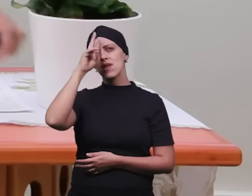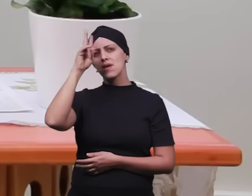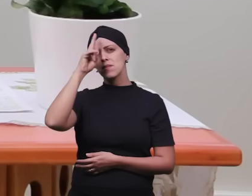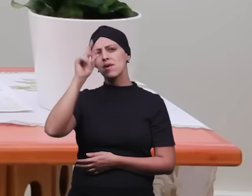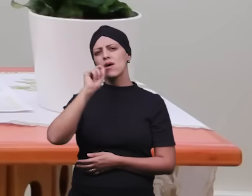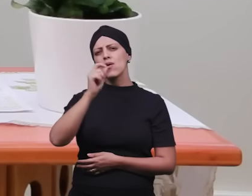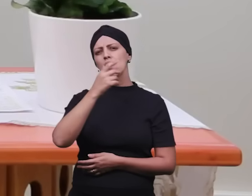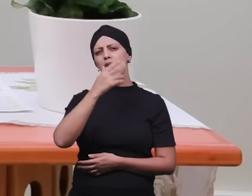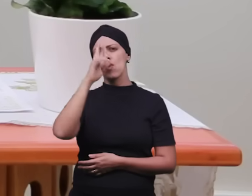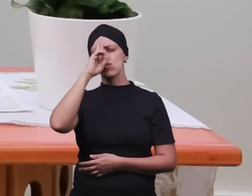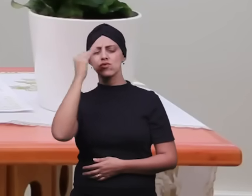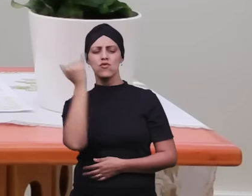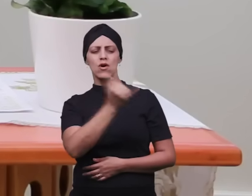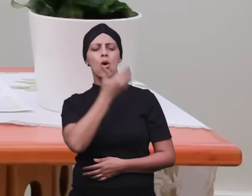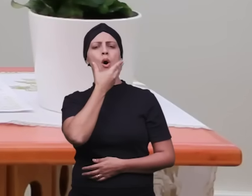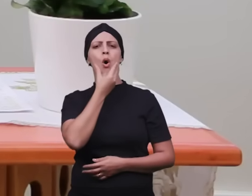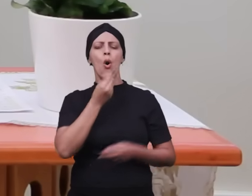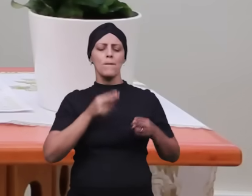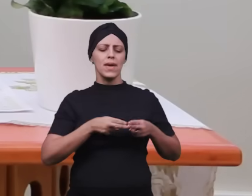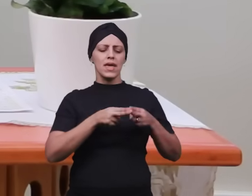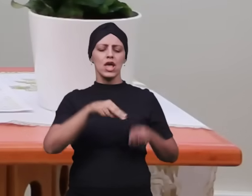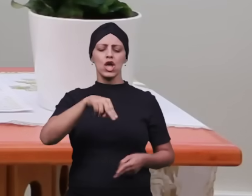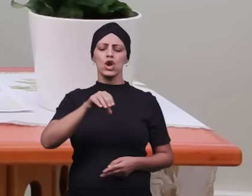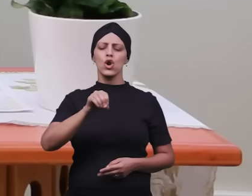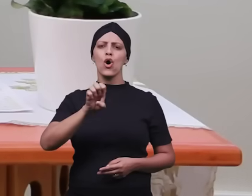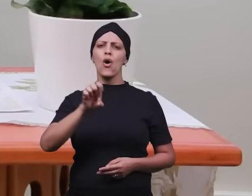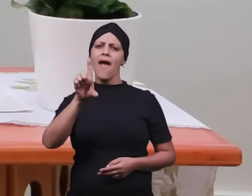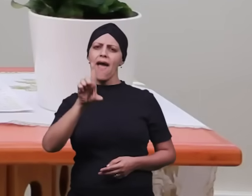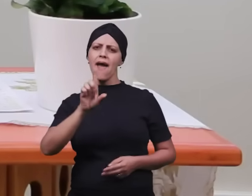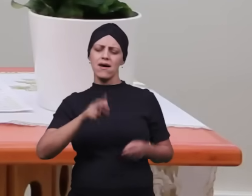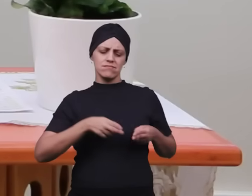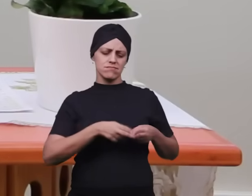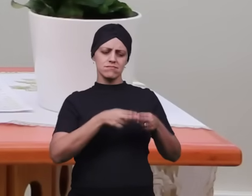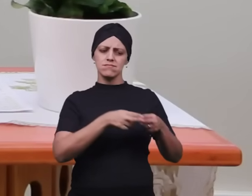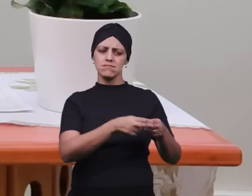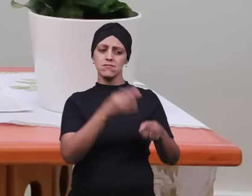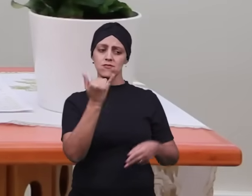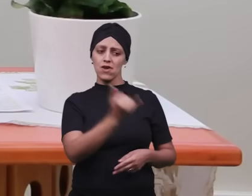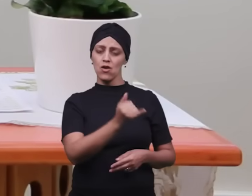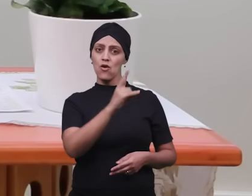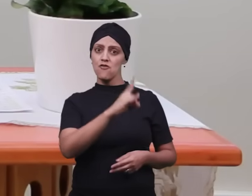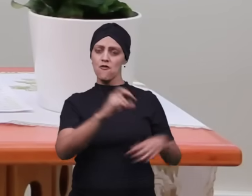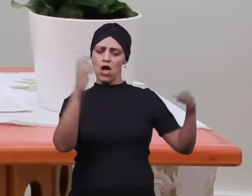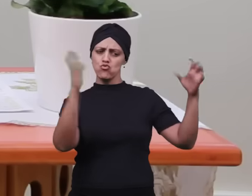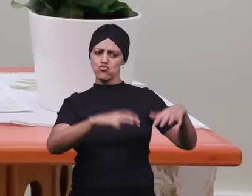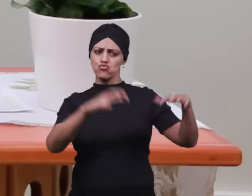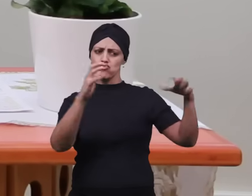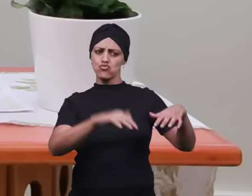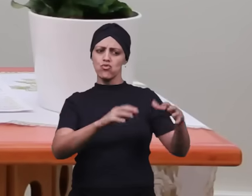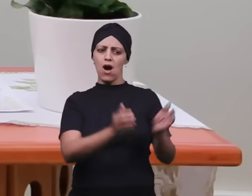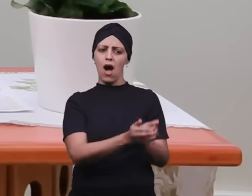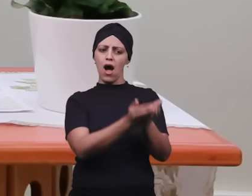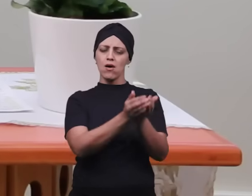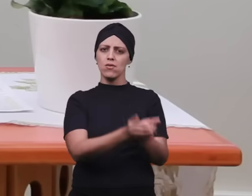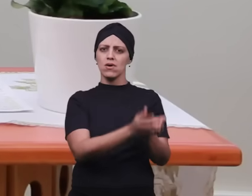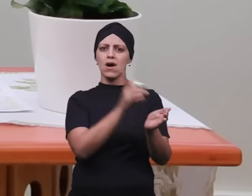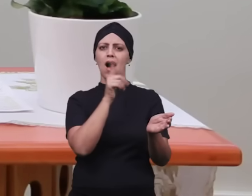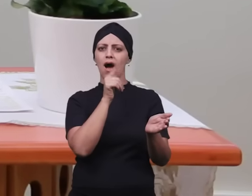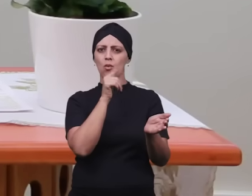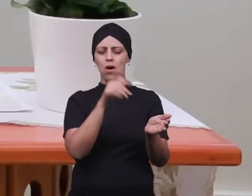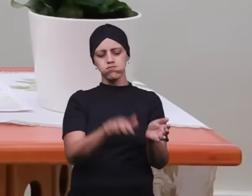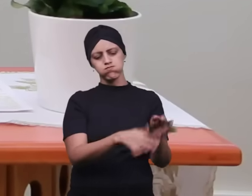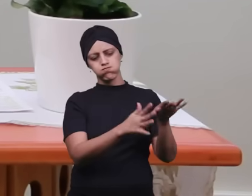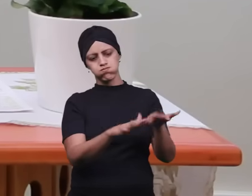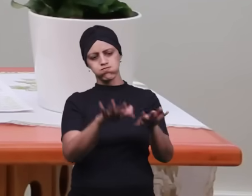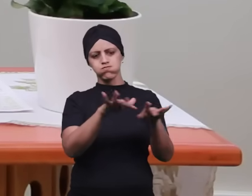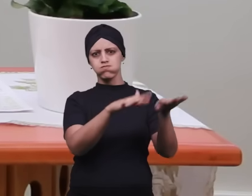o Senhor falou com Noé, que aquele mundo, naquele tempo, ele passaria pelas águas. E se cumpriu a palavra